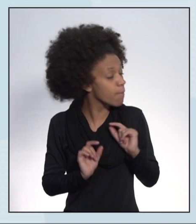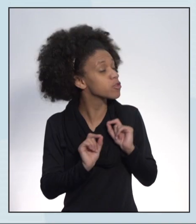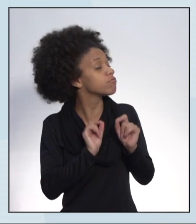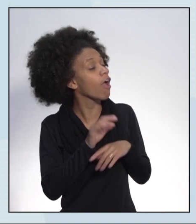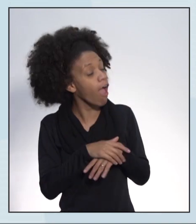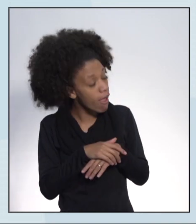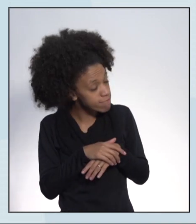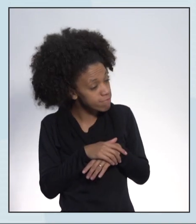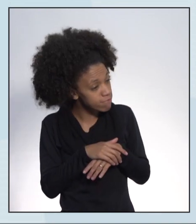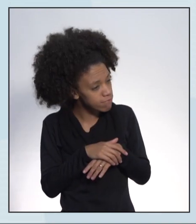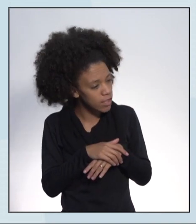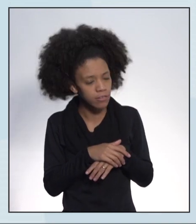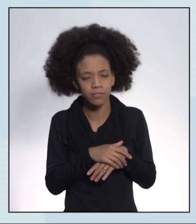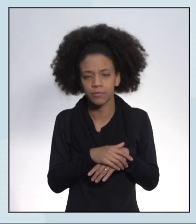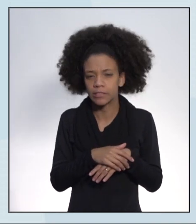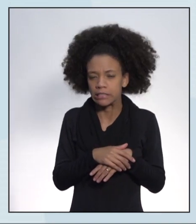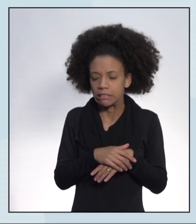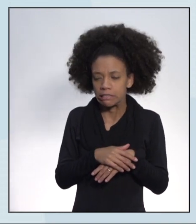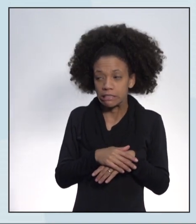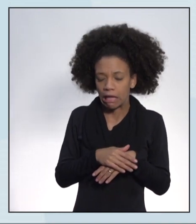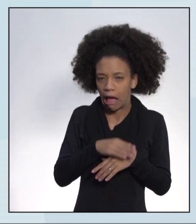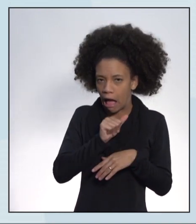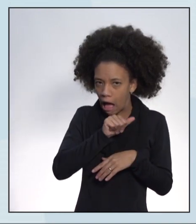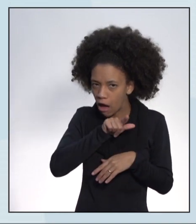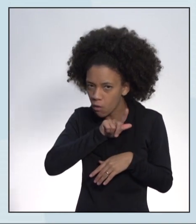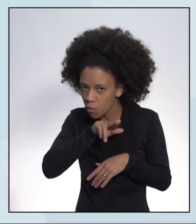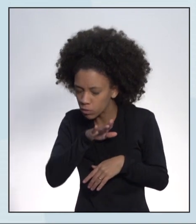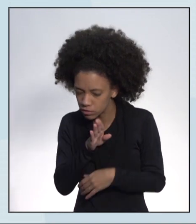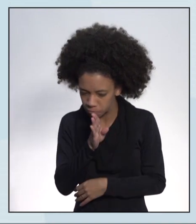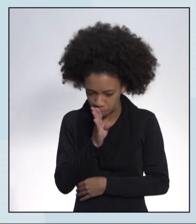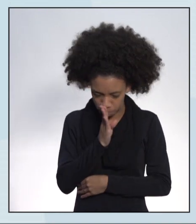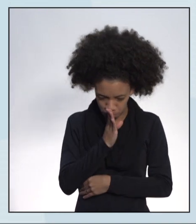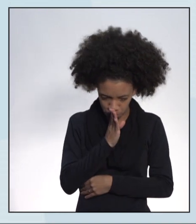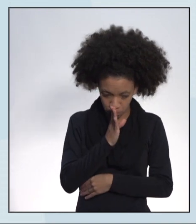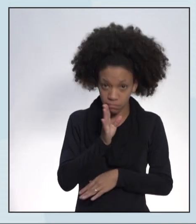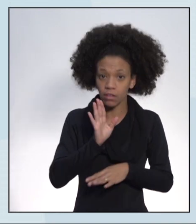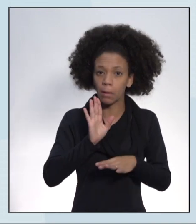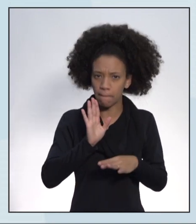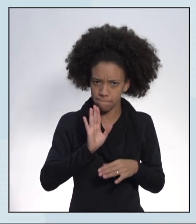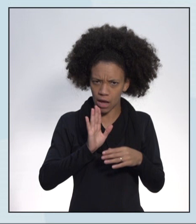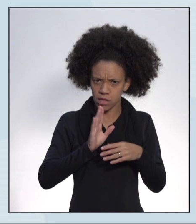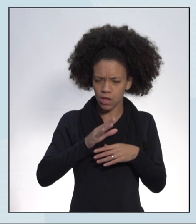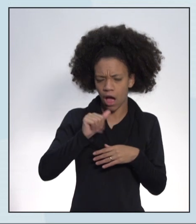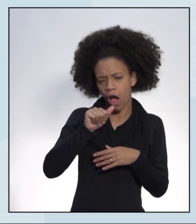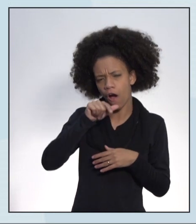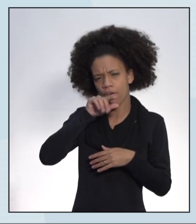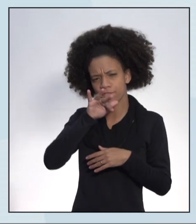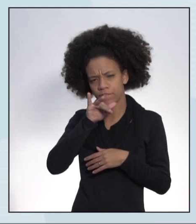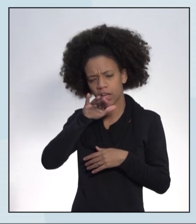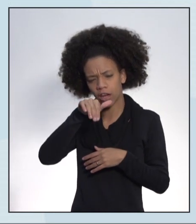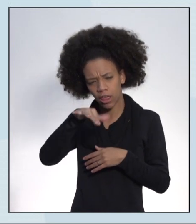lá. Parece que a agulha não disse nada, mas um alfinete da cabeça grande, não com a